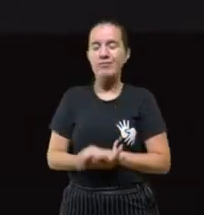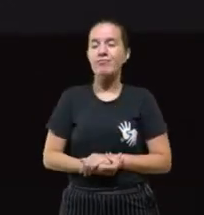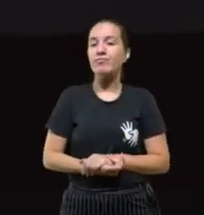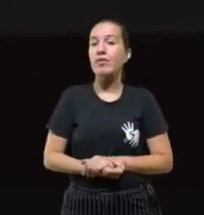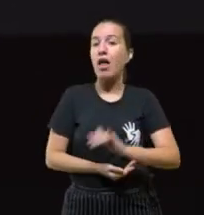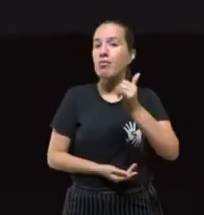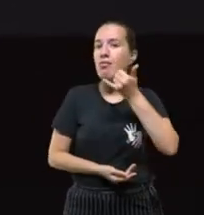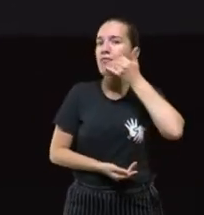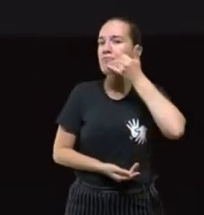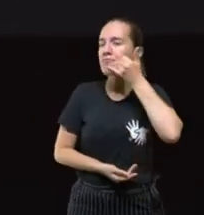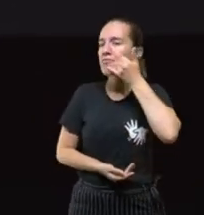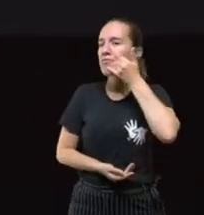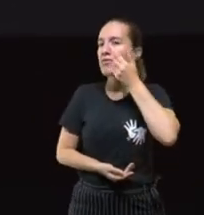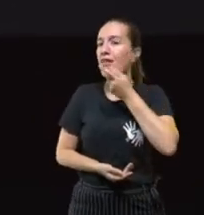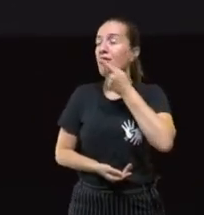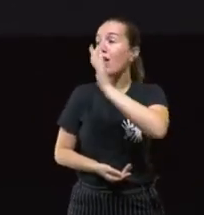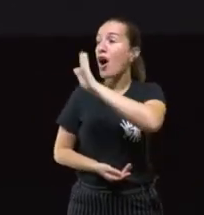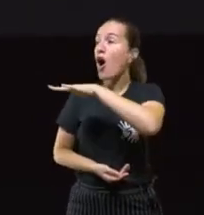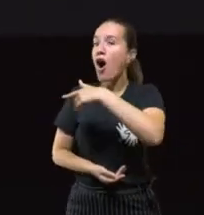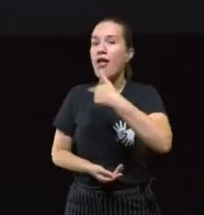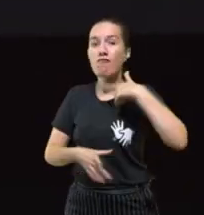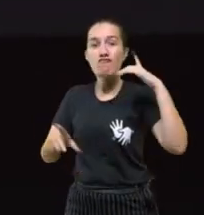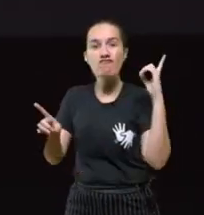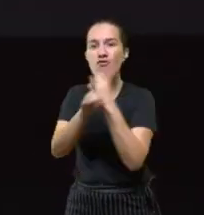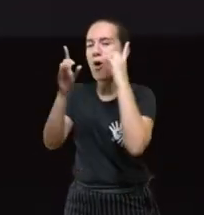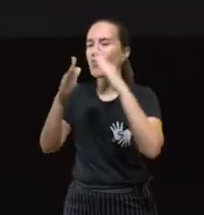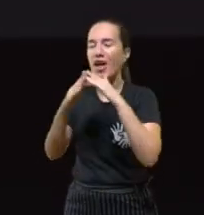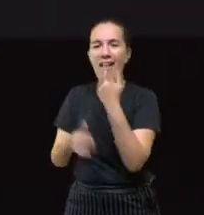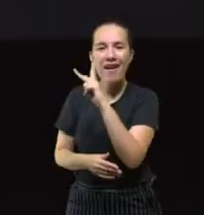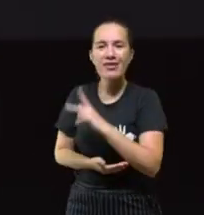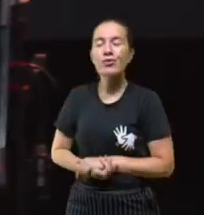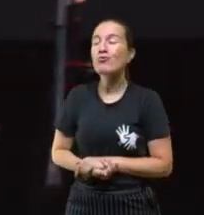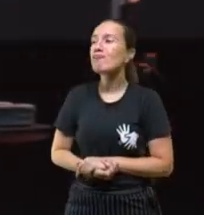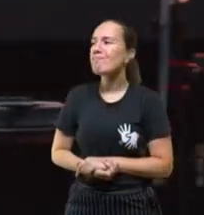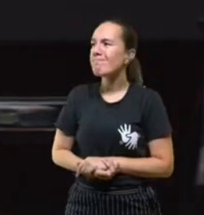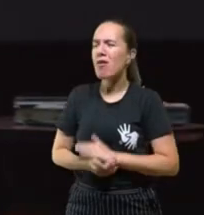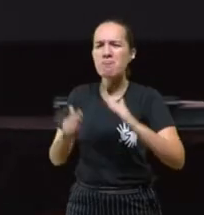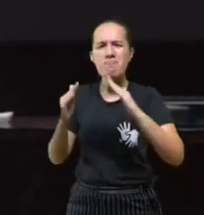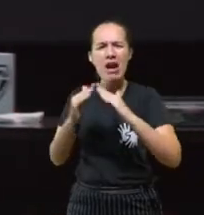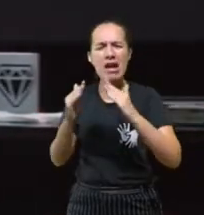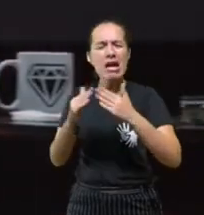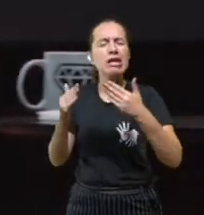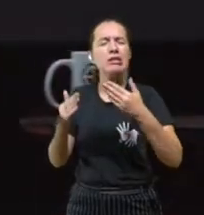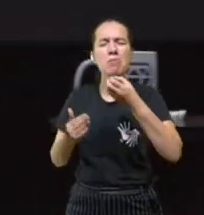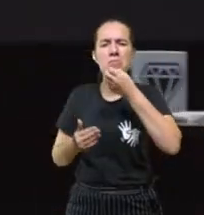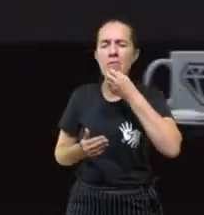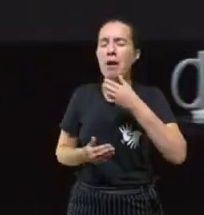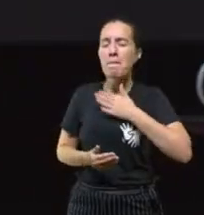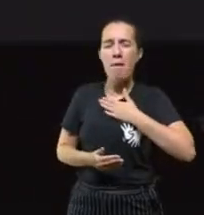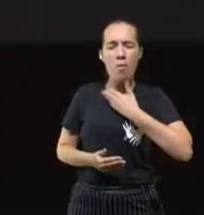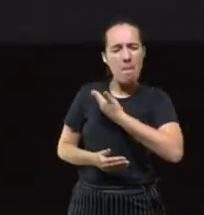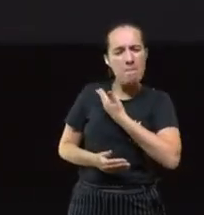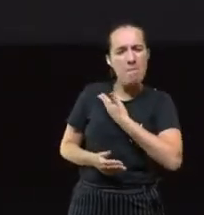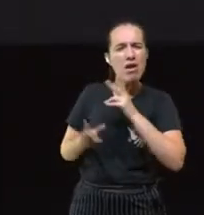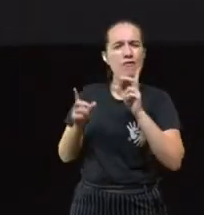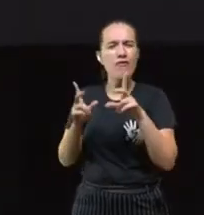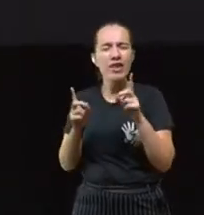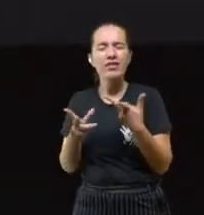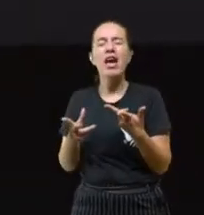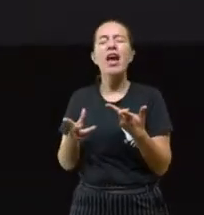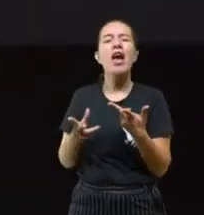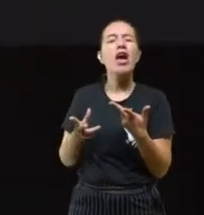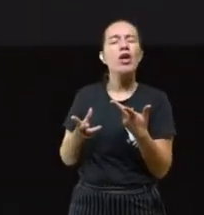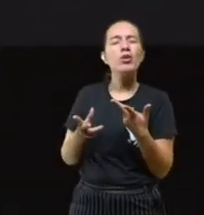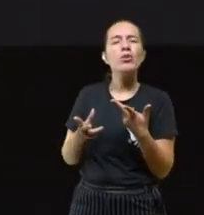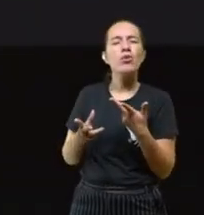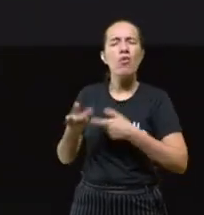casa. Eu achei sua casa e é uma casa de algum amigo que está vendendo tal e tal, e ele vai te